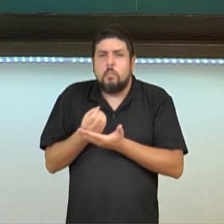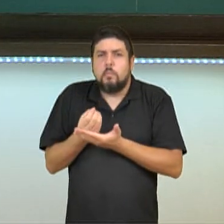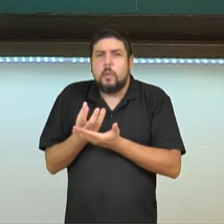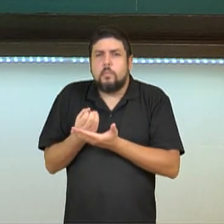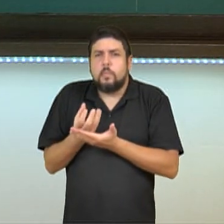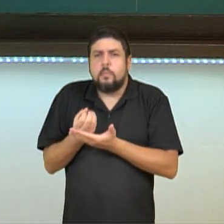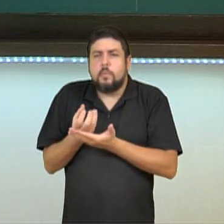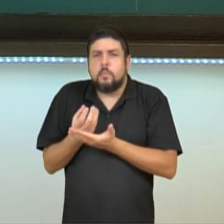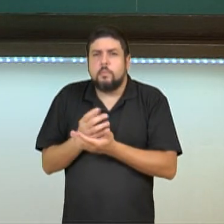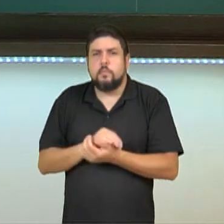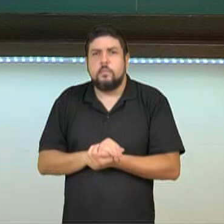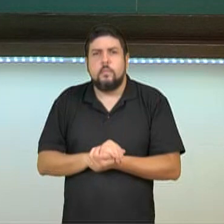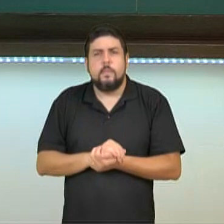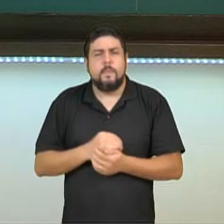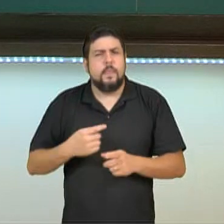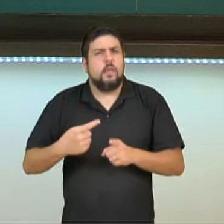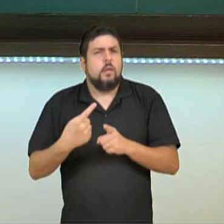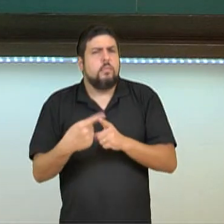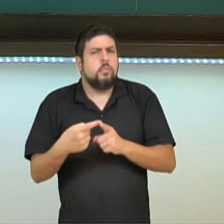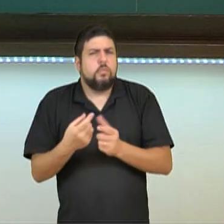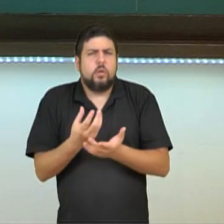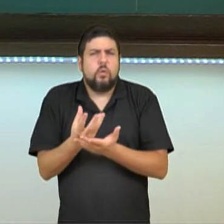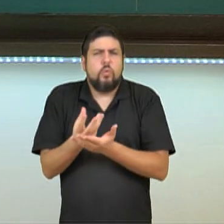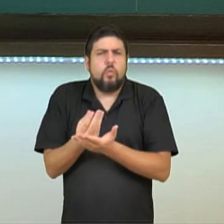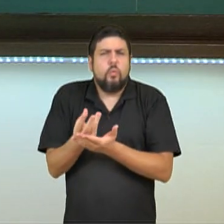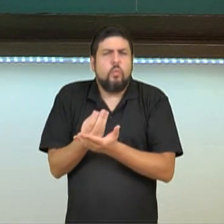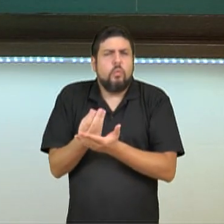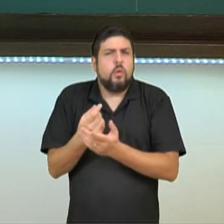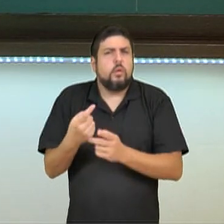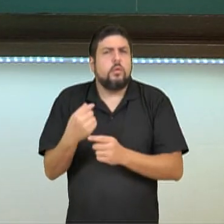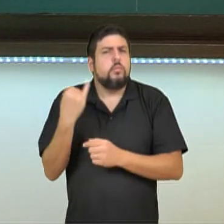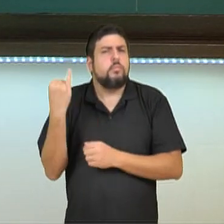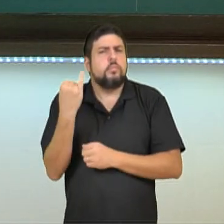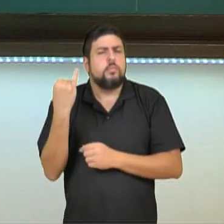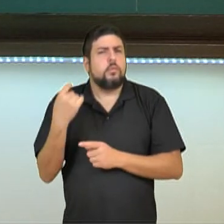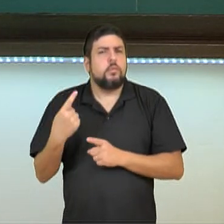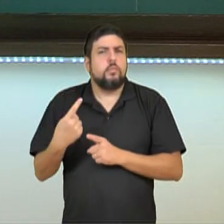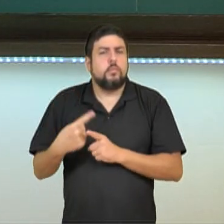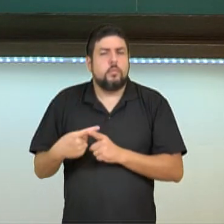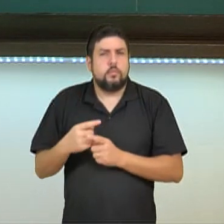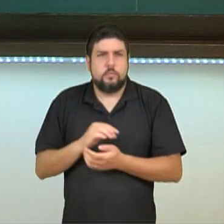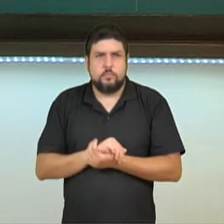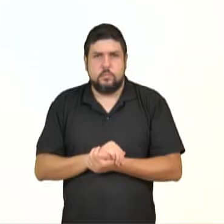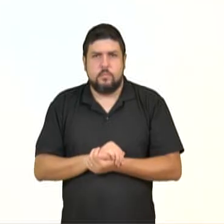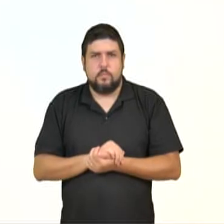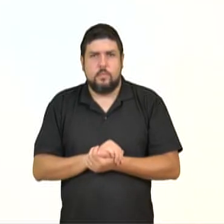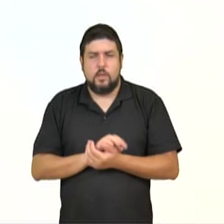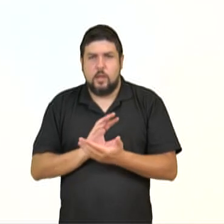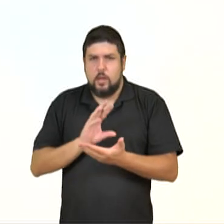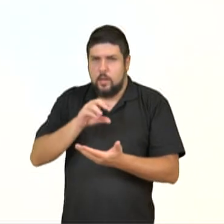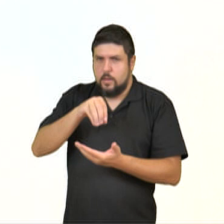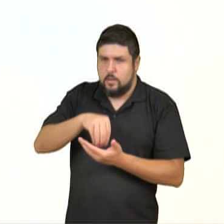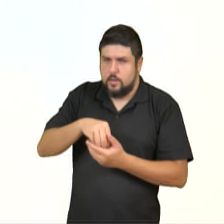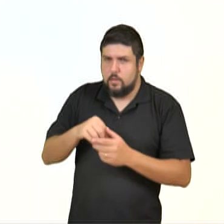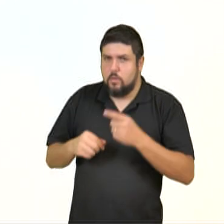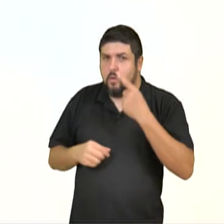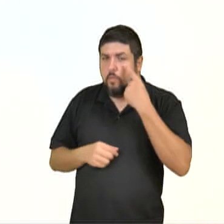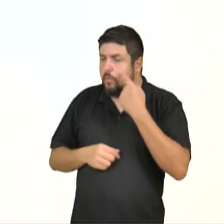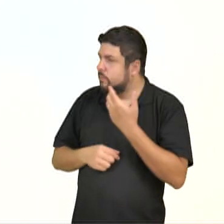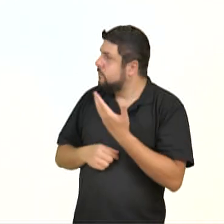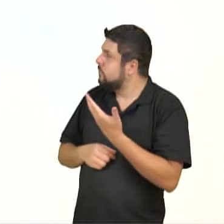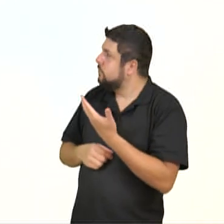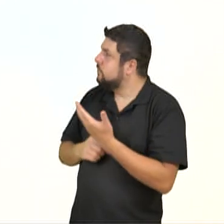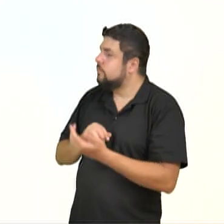Por que eu falei que eles são tão importantes, essas estruturas? Dentro deles, tá, acontece